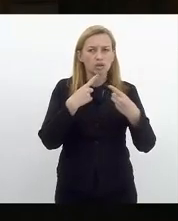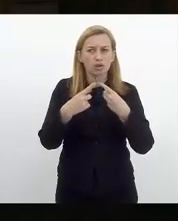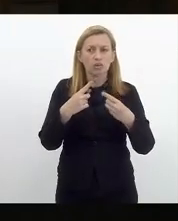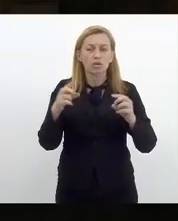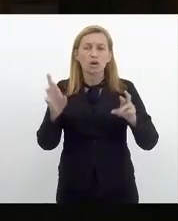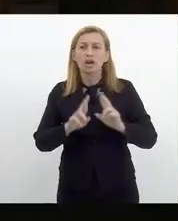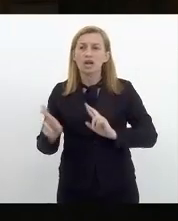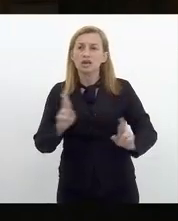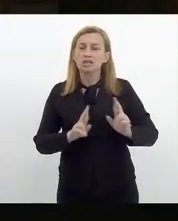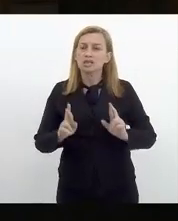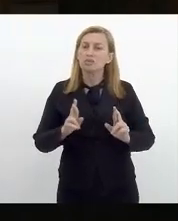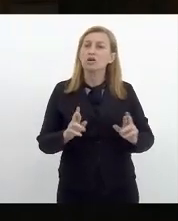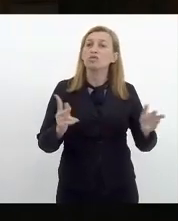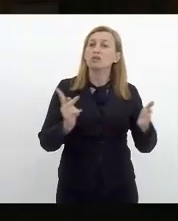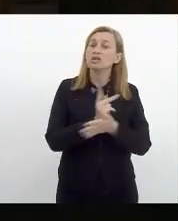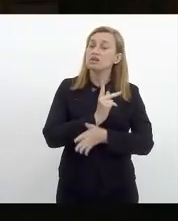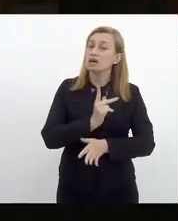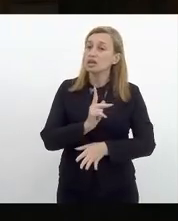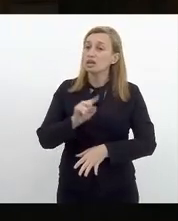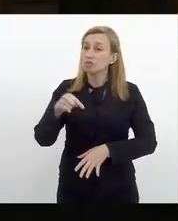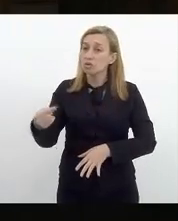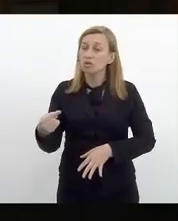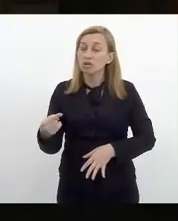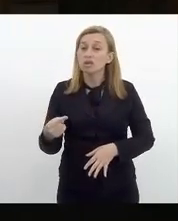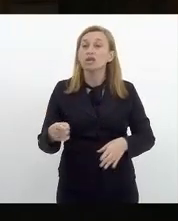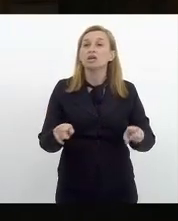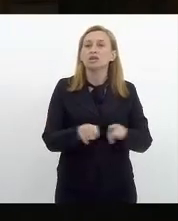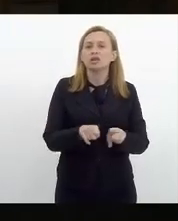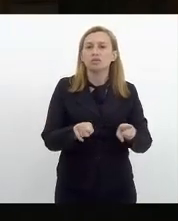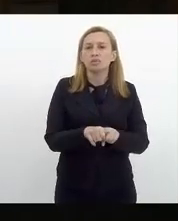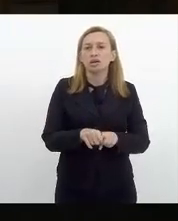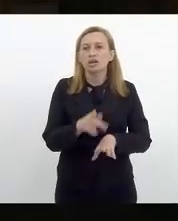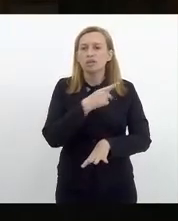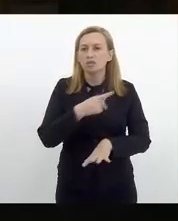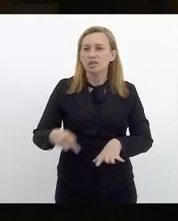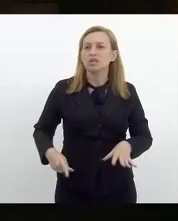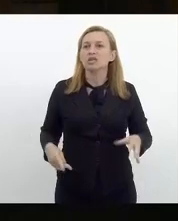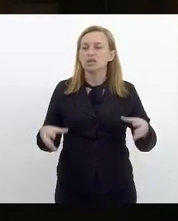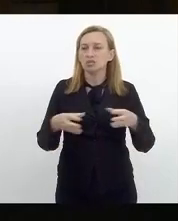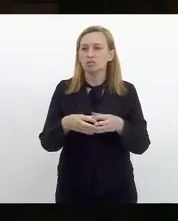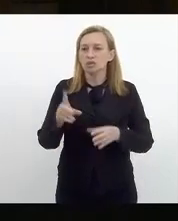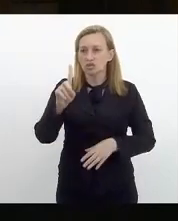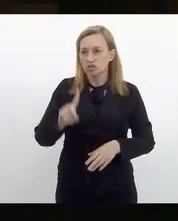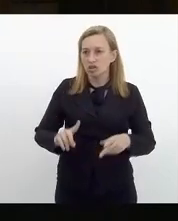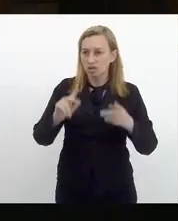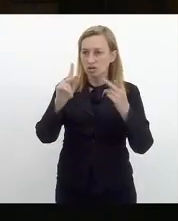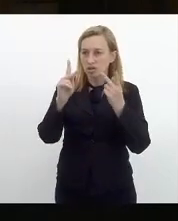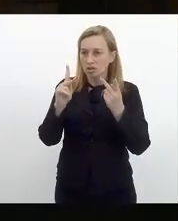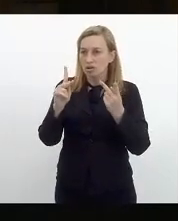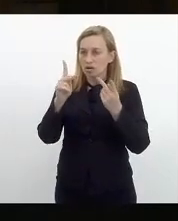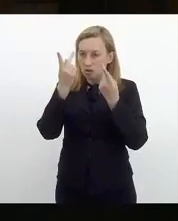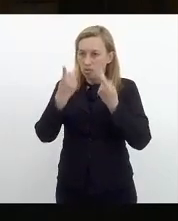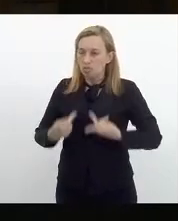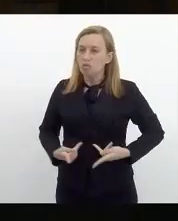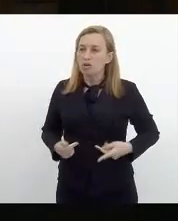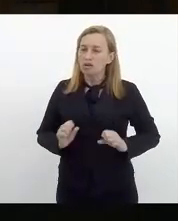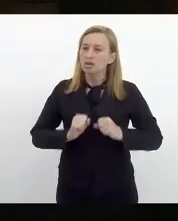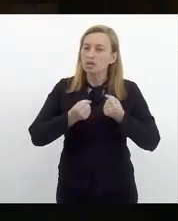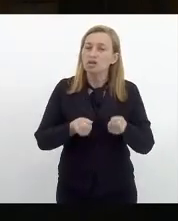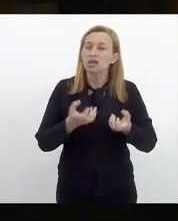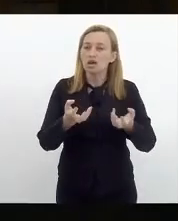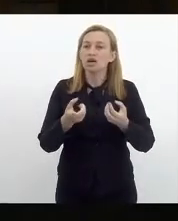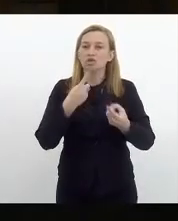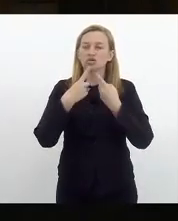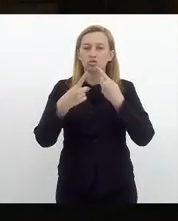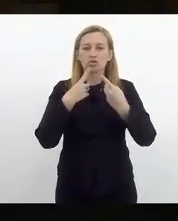está fazendo em relação ao que se aplicará e não mais assim quanto até Presidenta da comissão de defesa de direitos humanos quero fazer um debate honesto com o